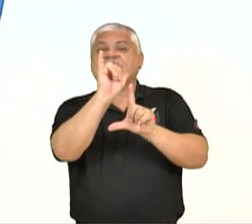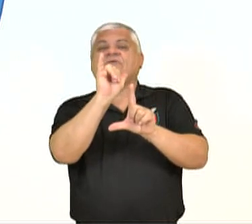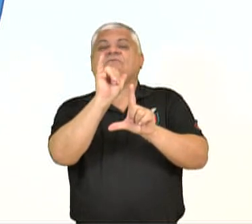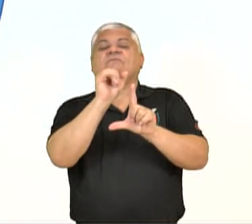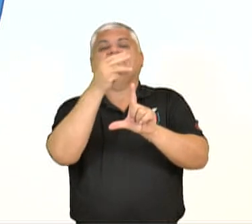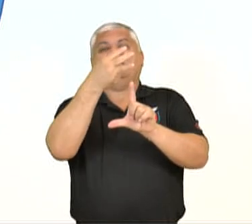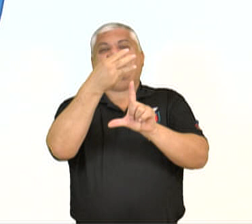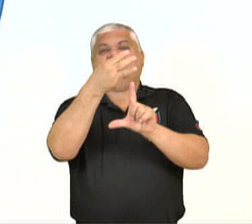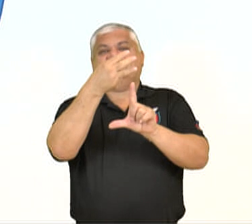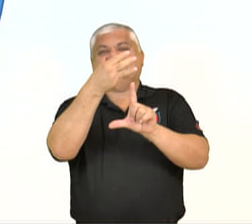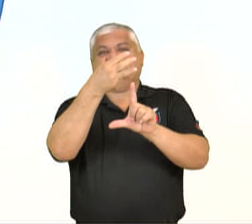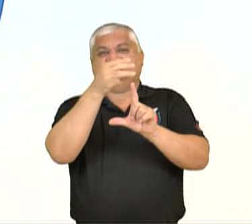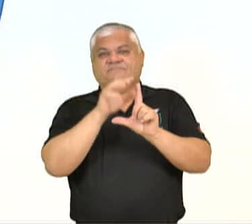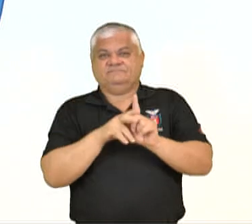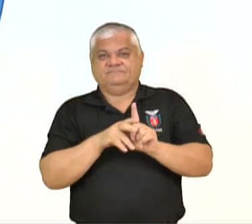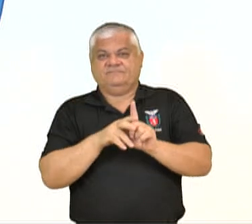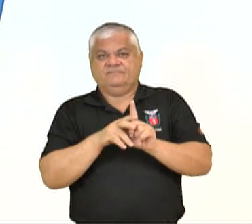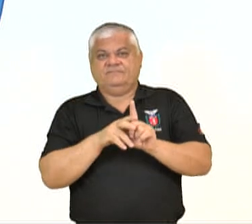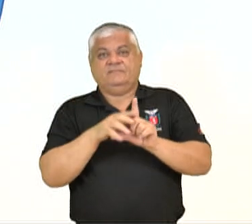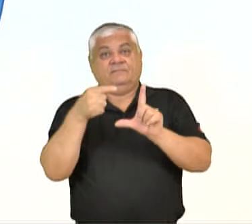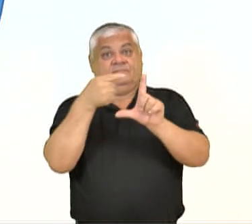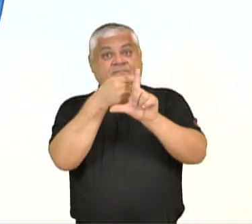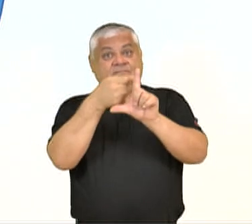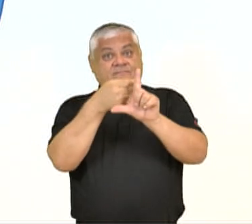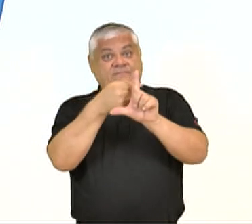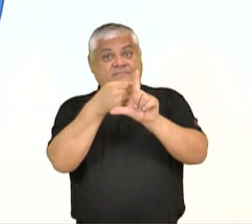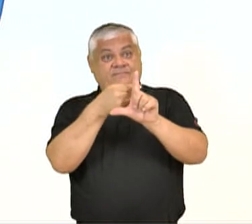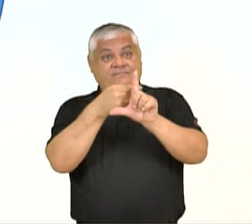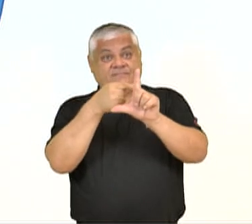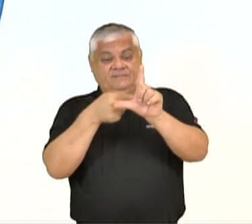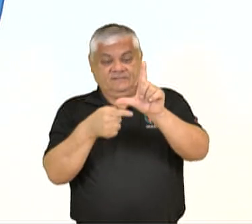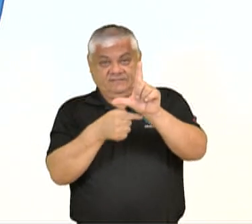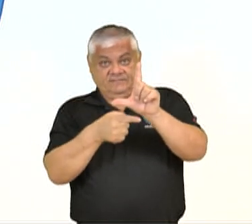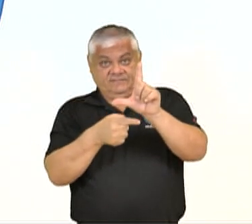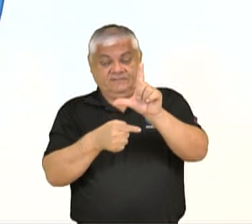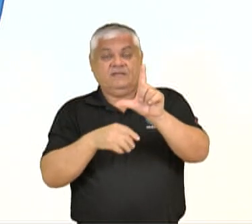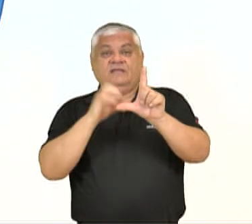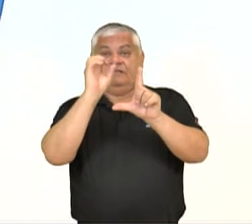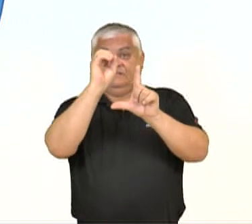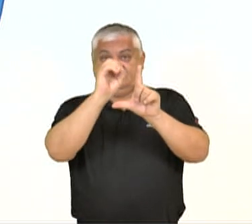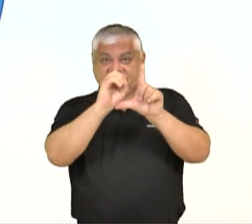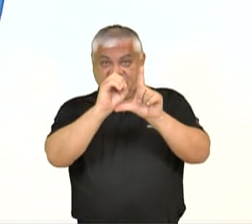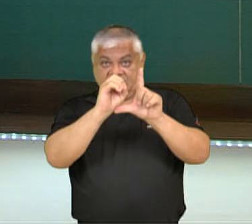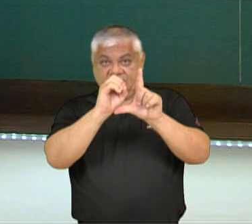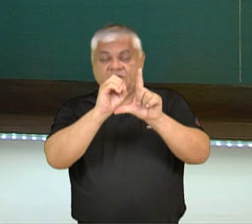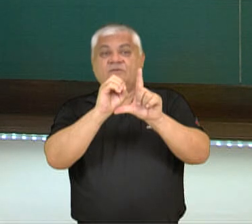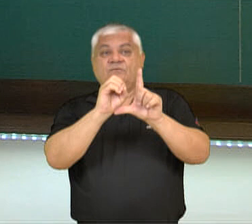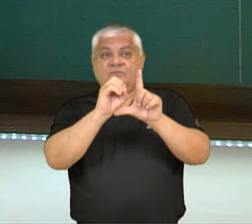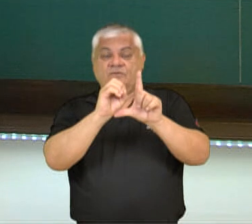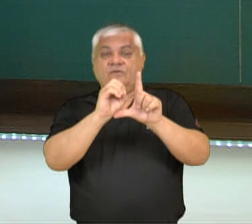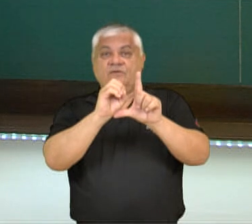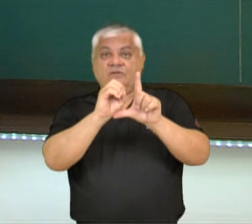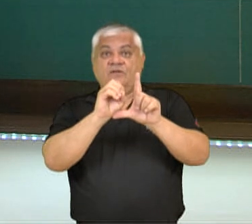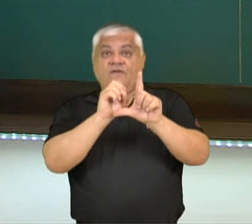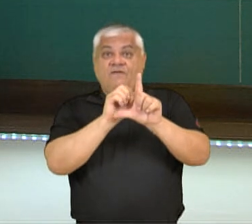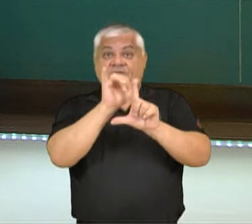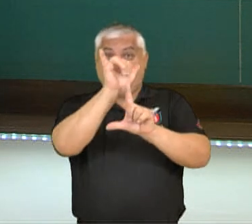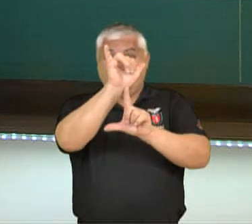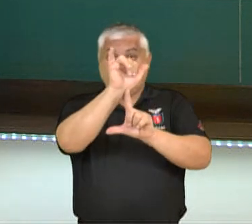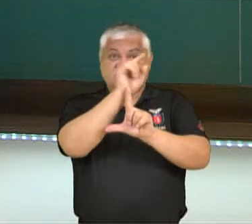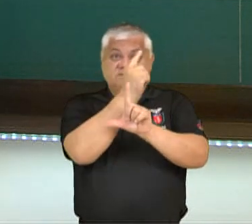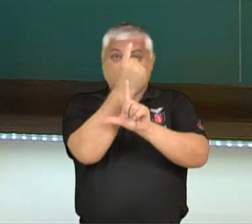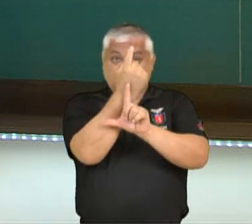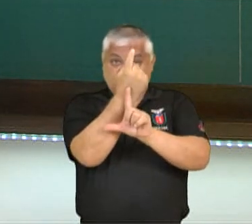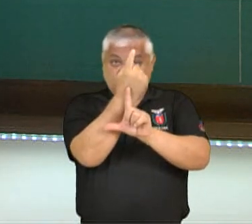valer 3. Negativo nesse caso, né? O vértice, o x do vértice vale 1, conforme, né, nós já fizemos esse